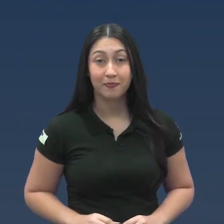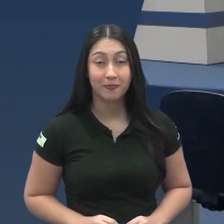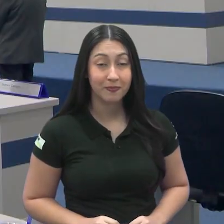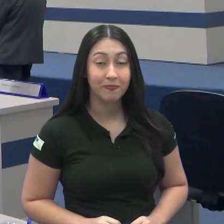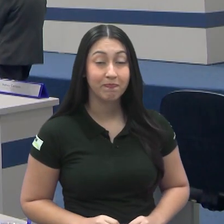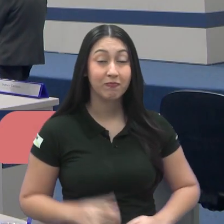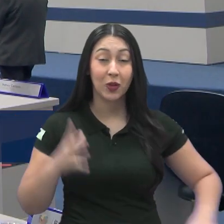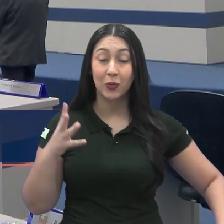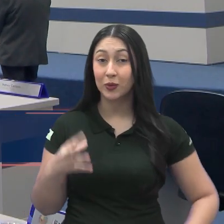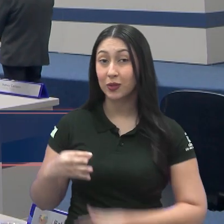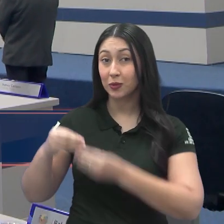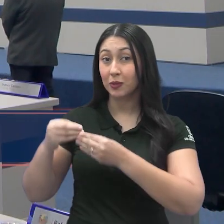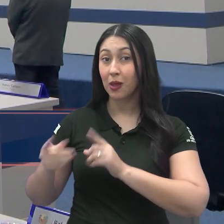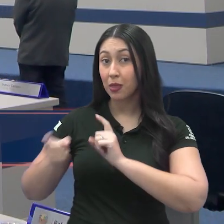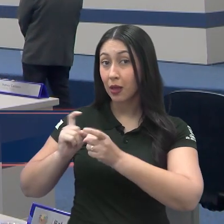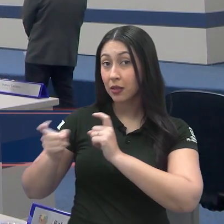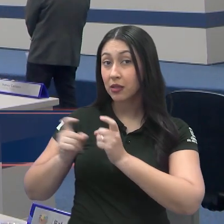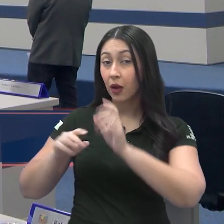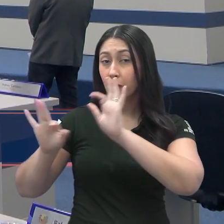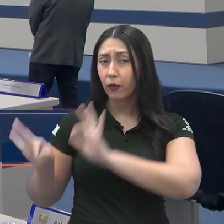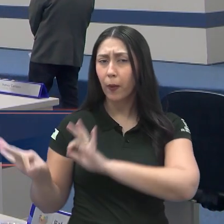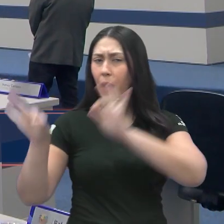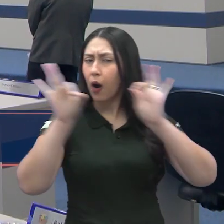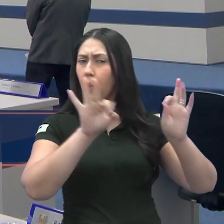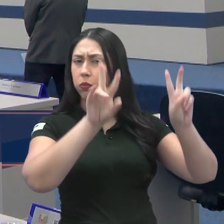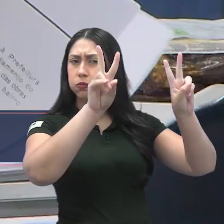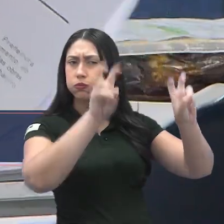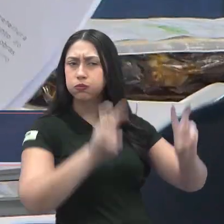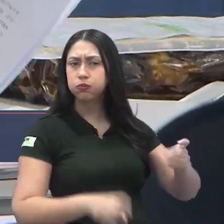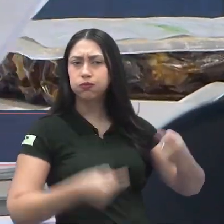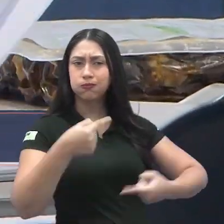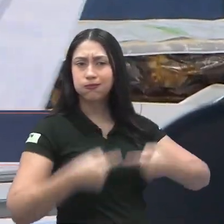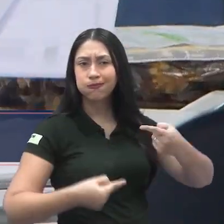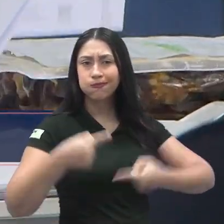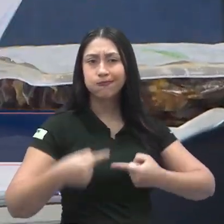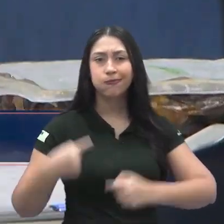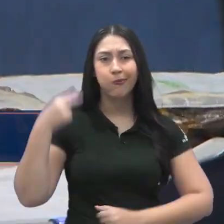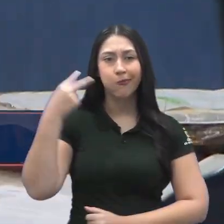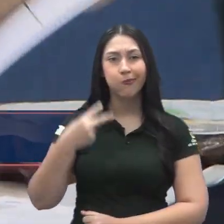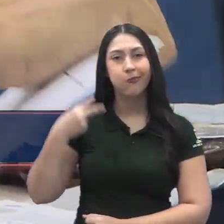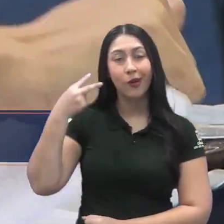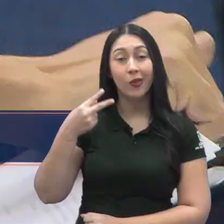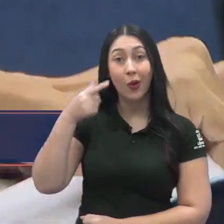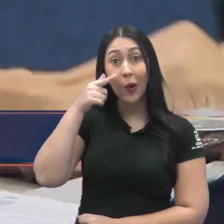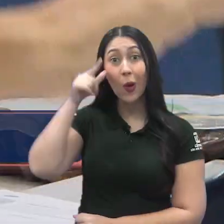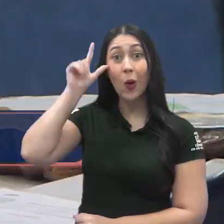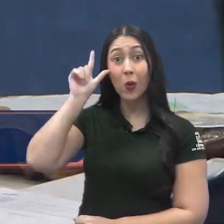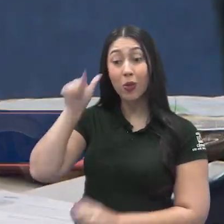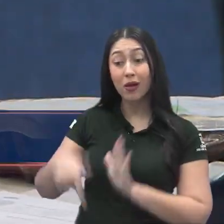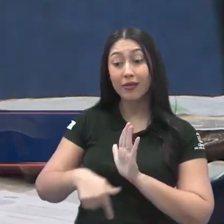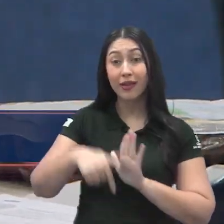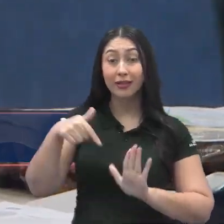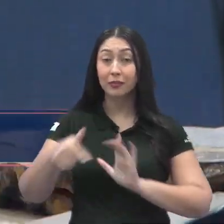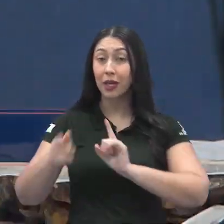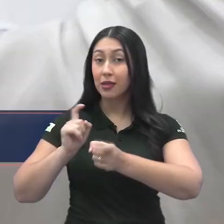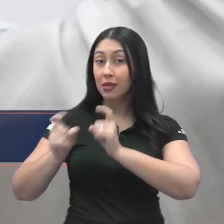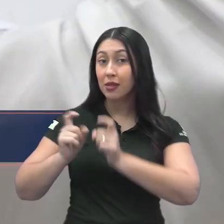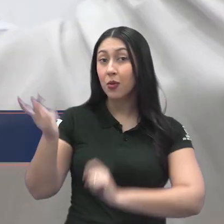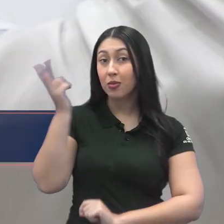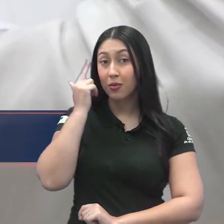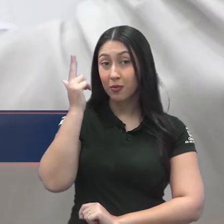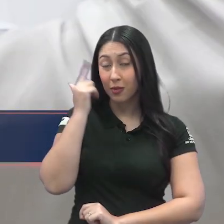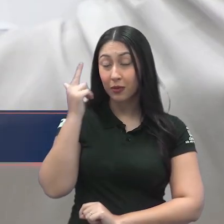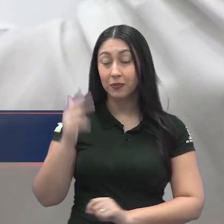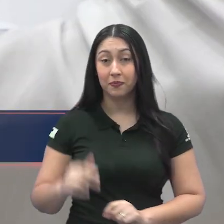edição. Balanço da sessão. Confira o que foi debatido em plenário pelos parlamentares na 7ª